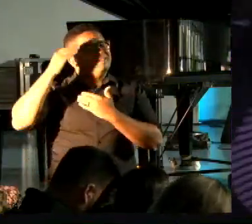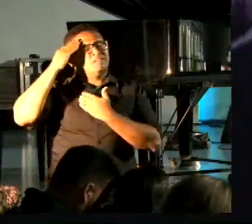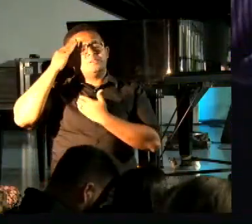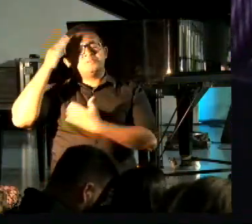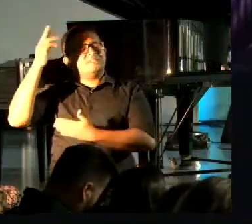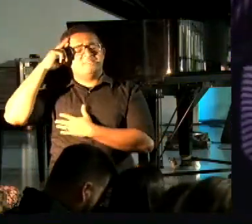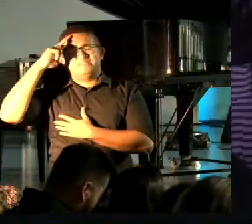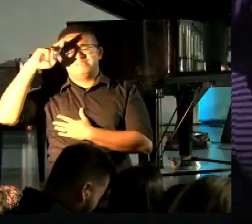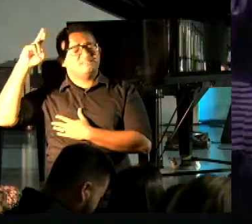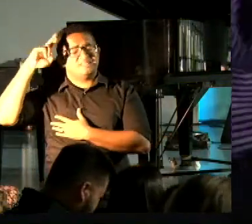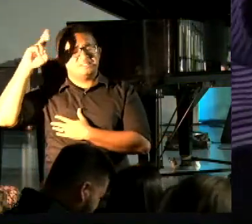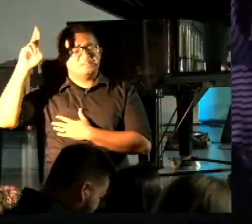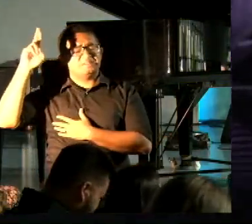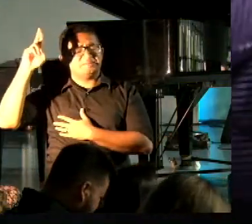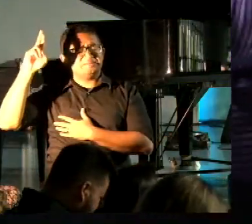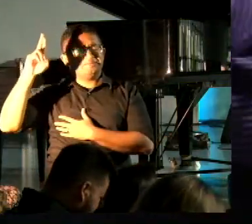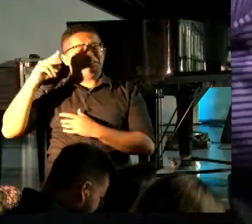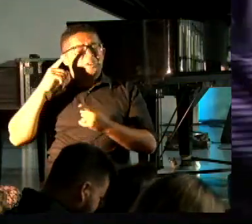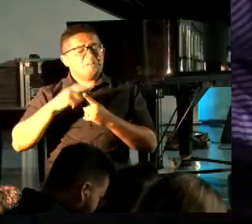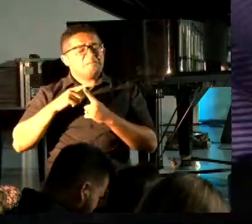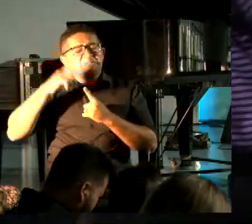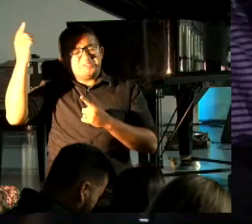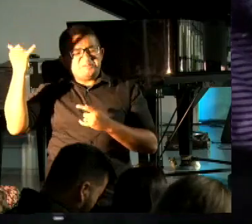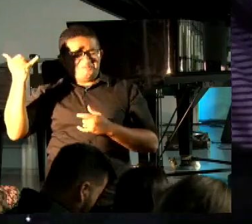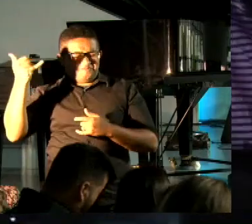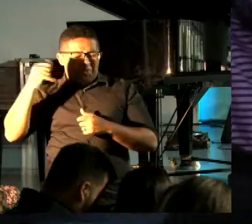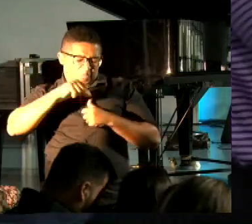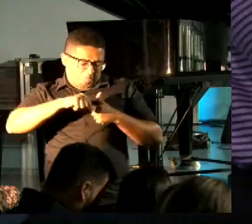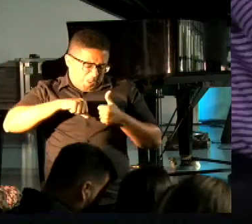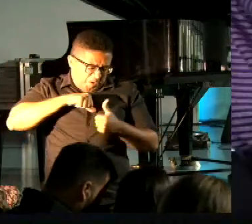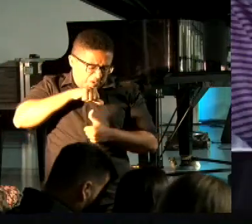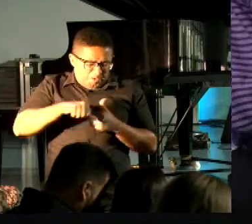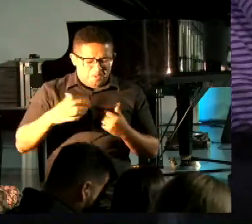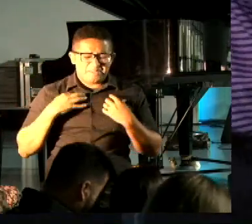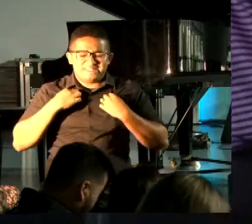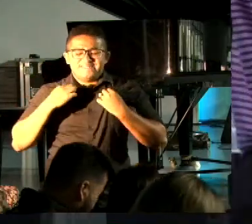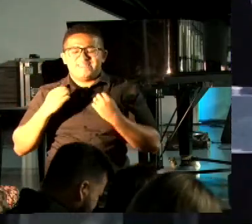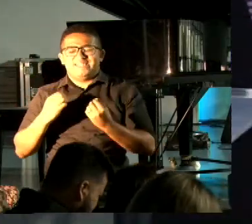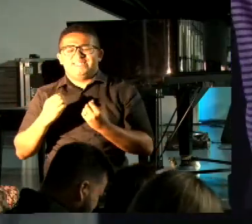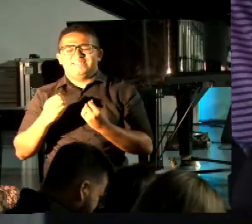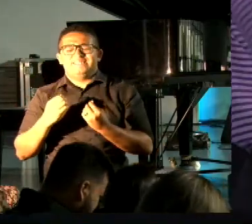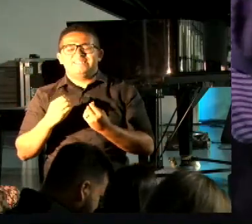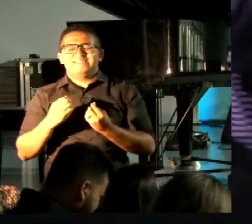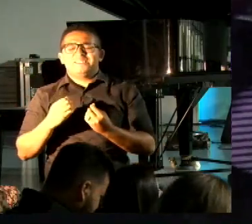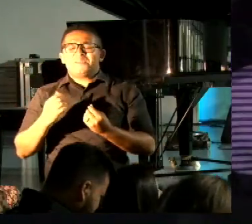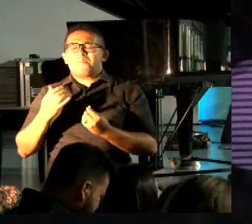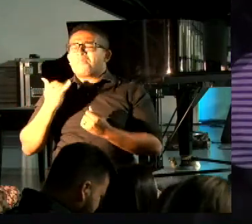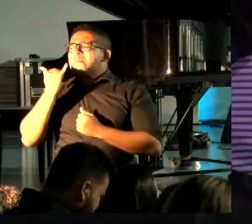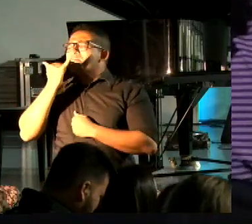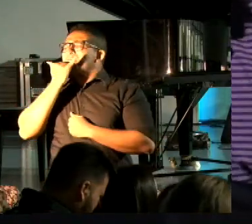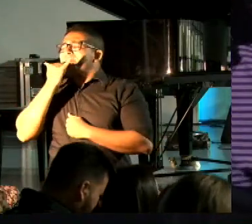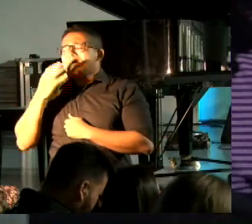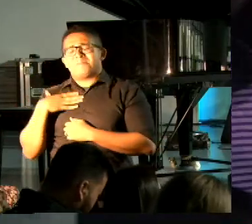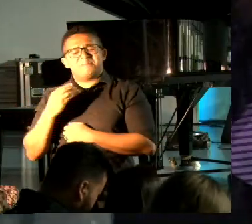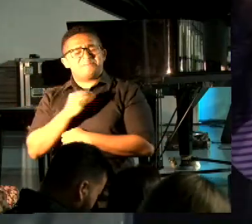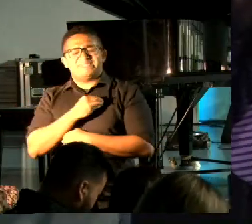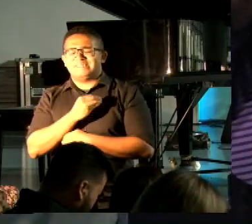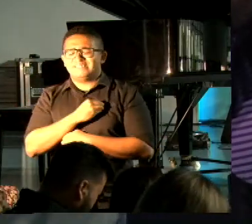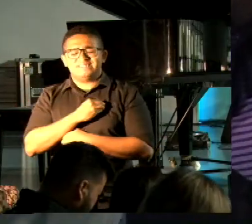Obrigado, Senhor, porque o Senhor trocou as minhas vestes, perdoa os meus